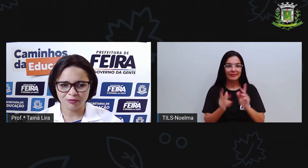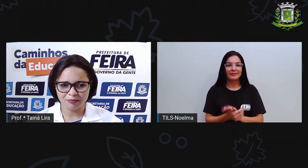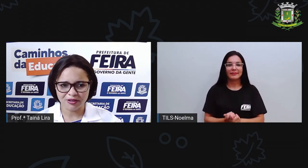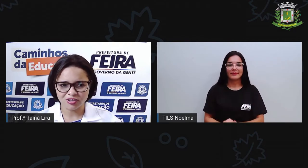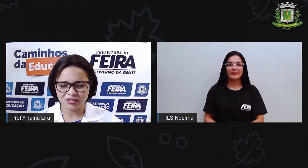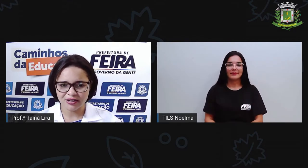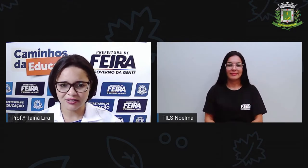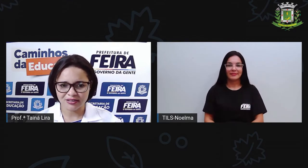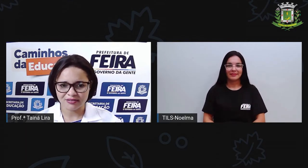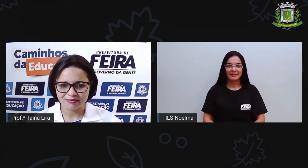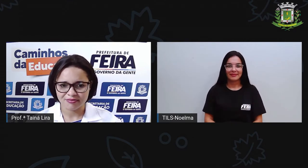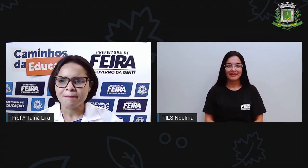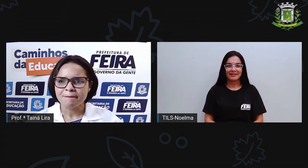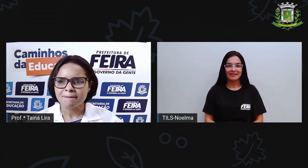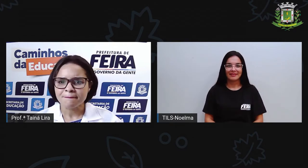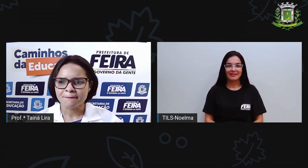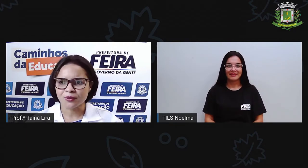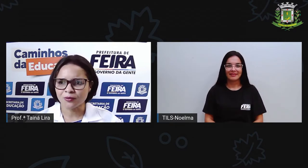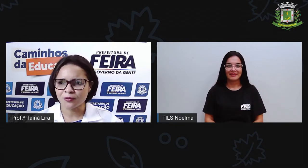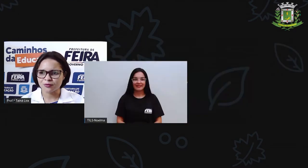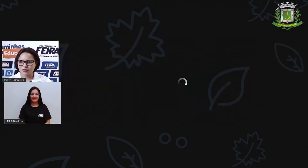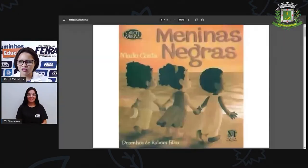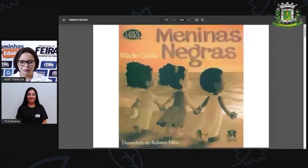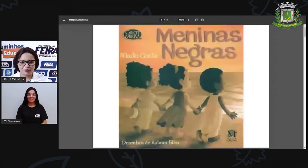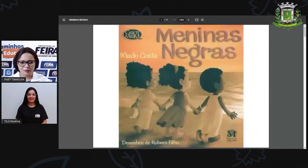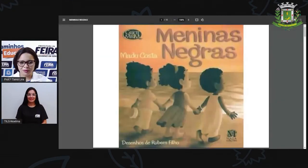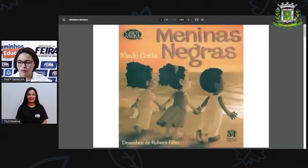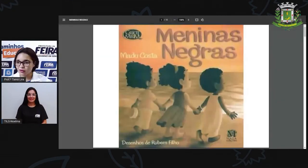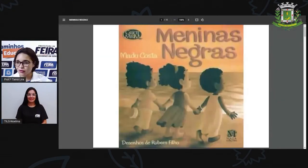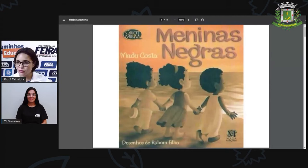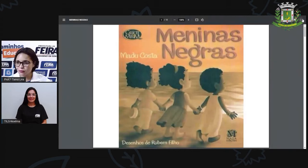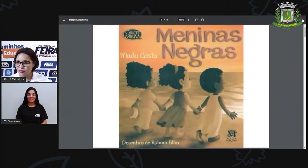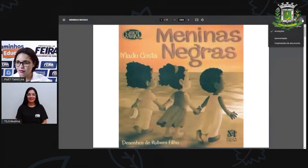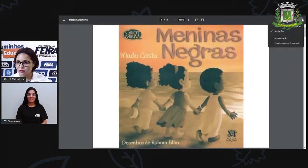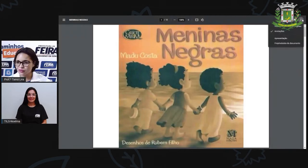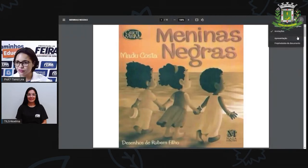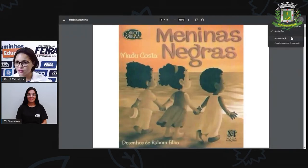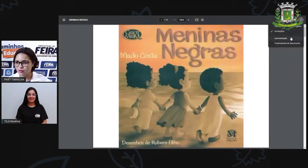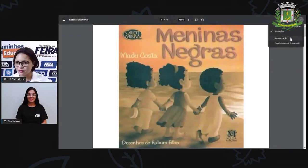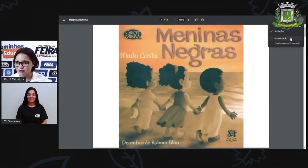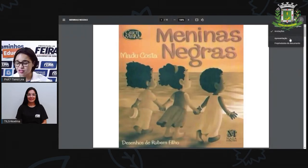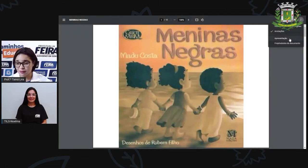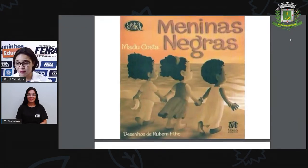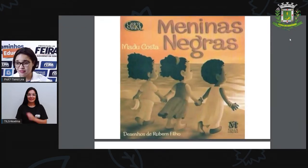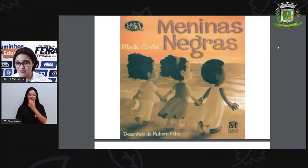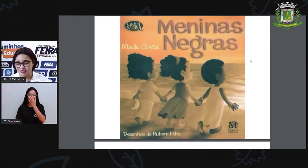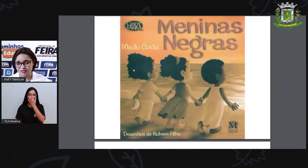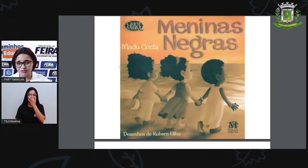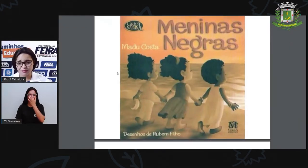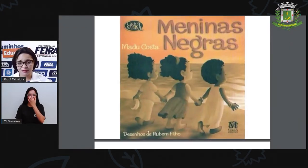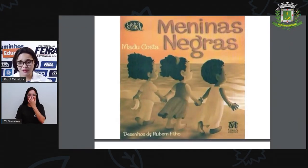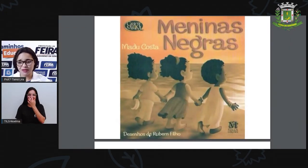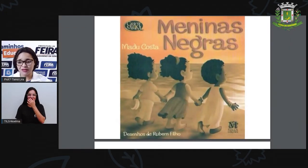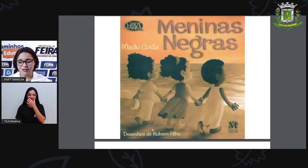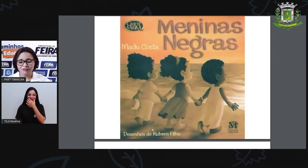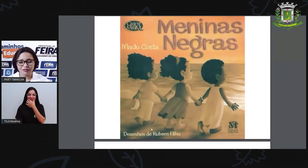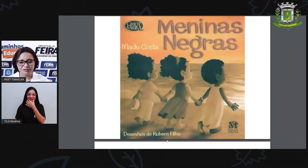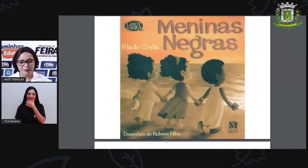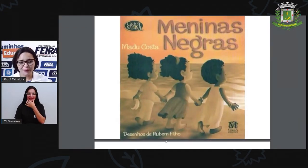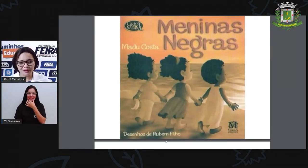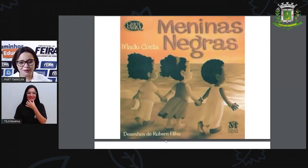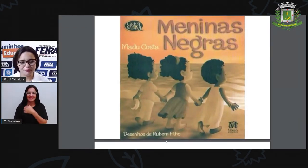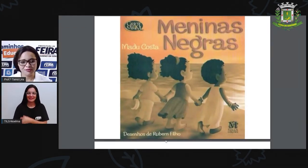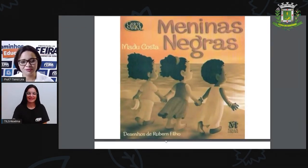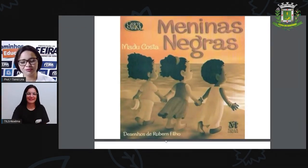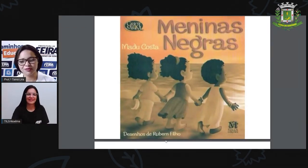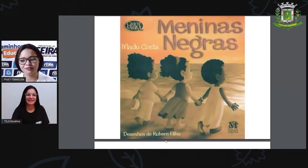deixa a pró compartilhar aqui. Pronto, deixa a pró também colocar no modo de apresentação, porque vai